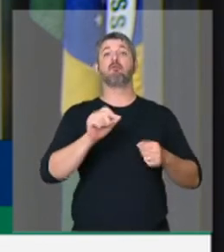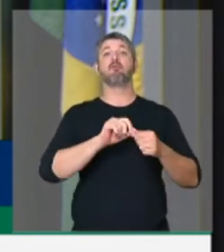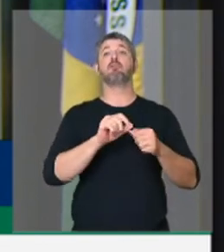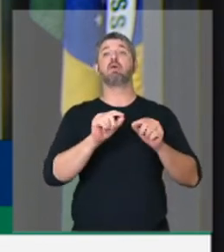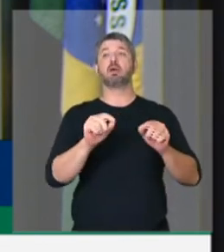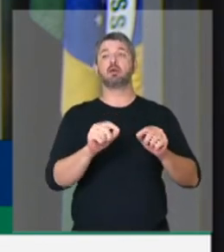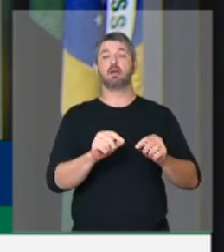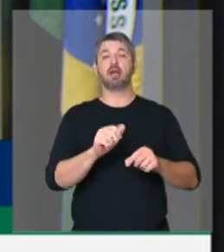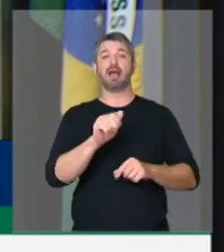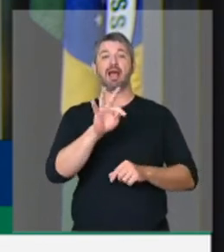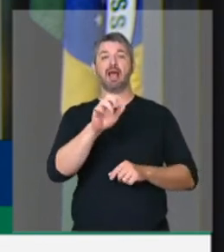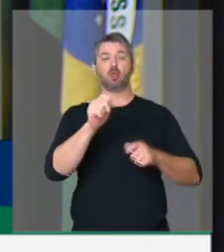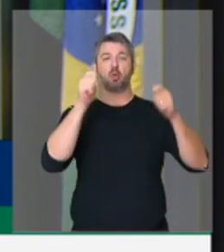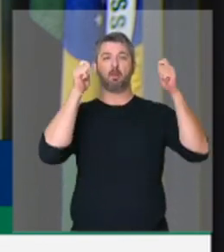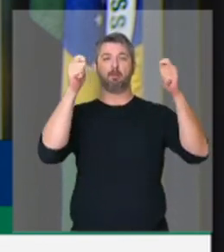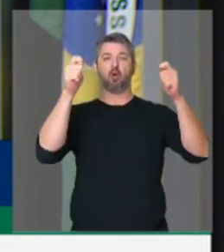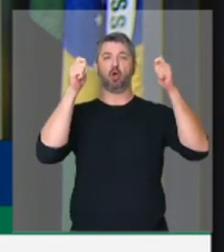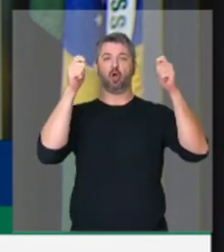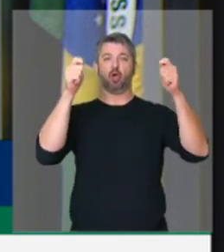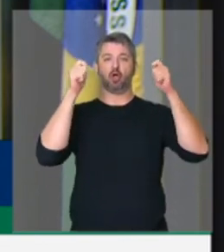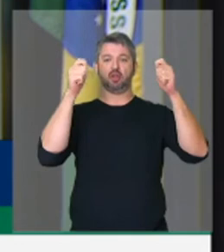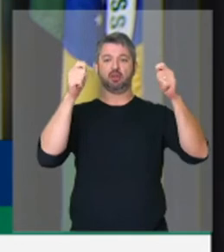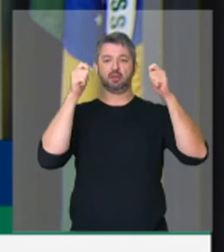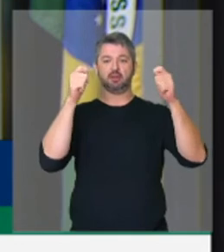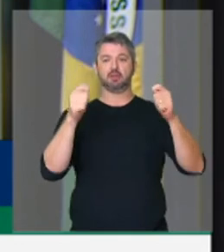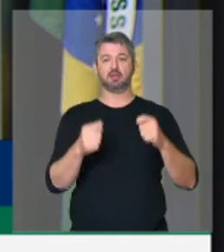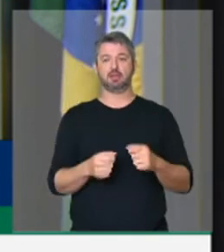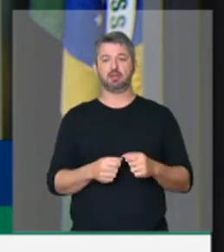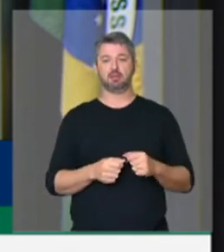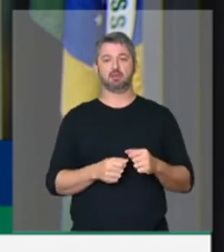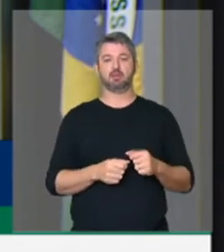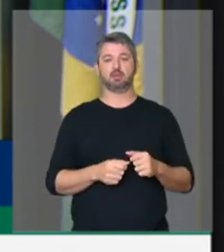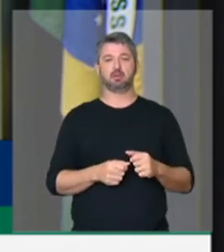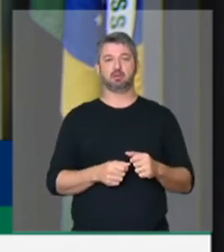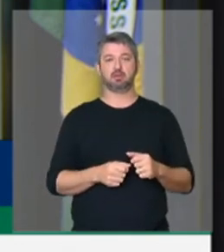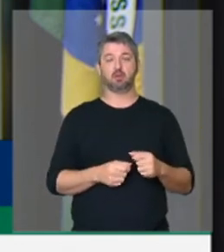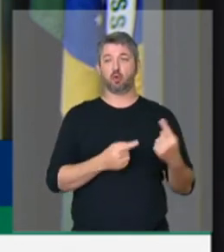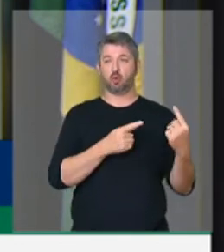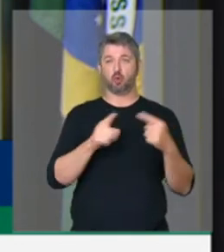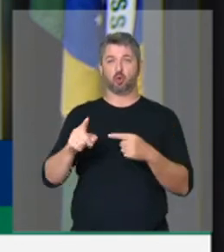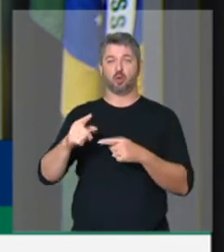seu ato de protesto em relação ao movimento Pro Armas.